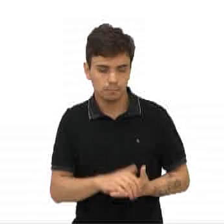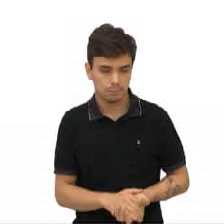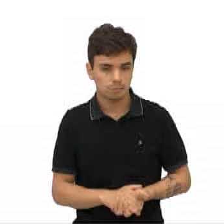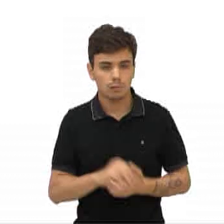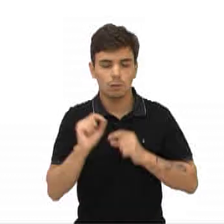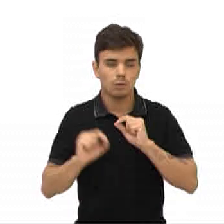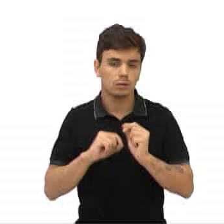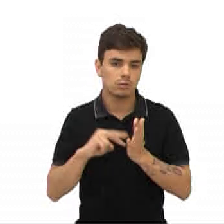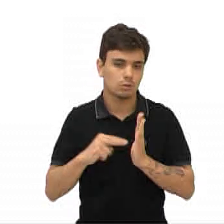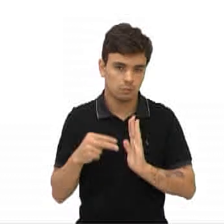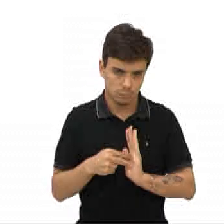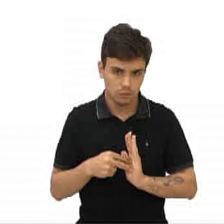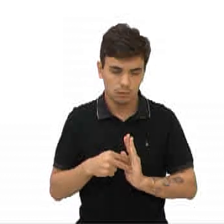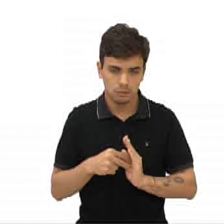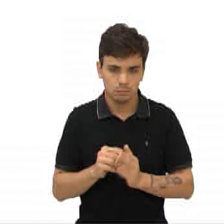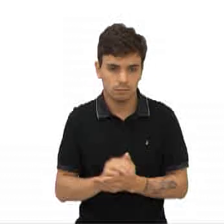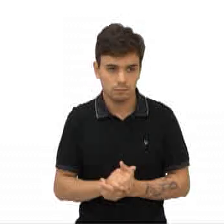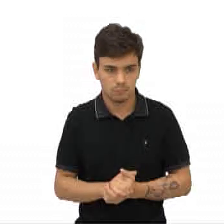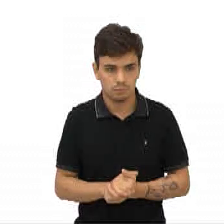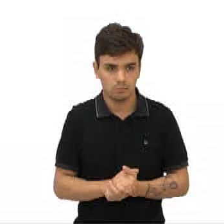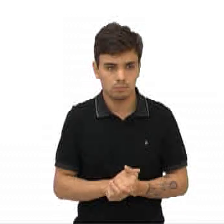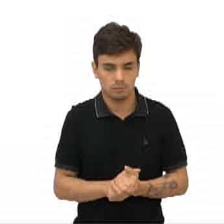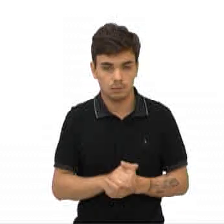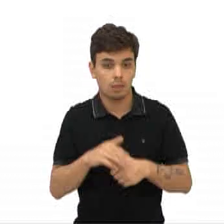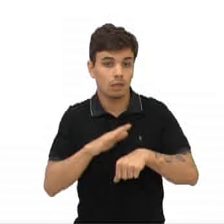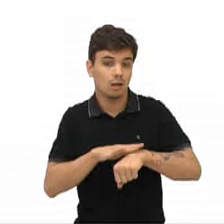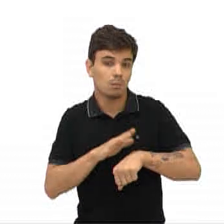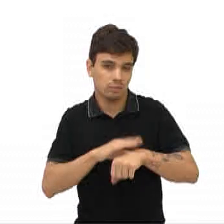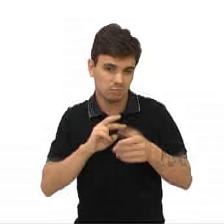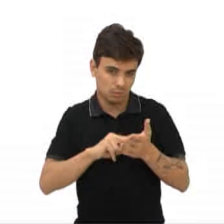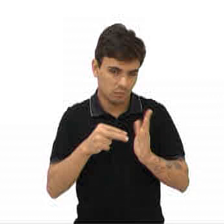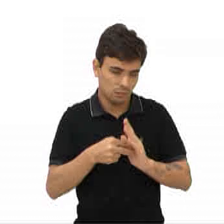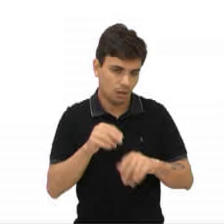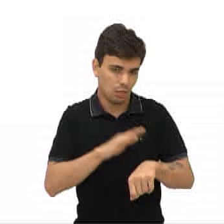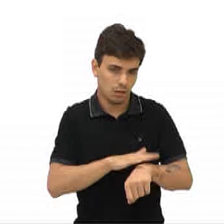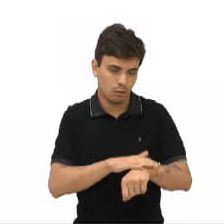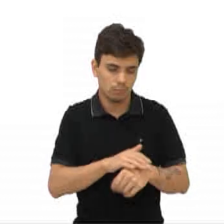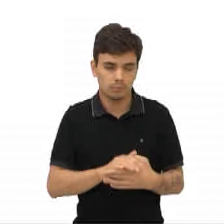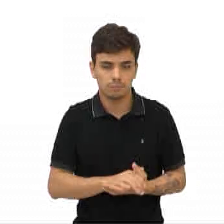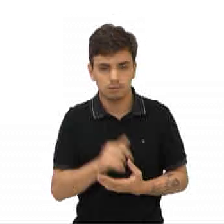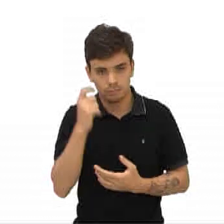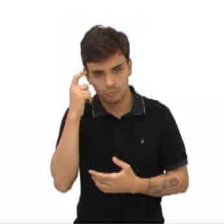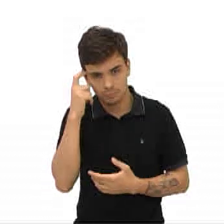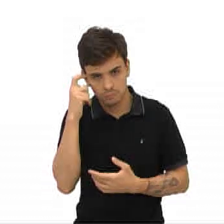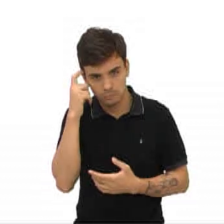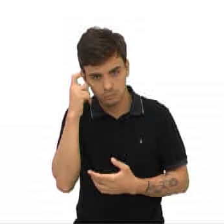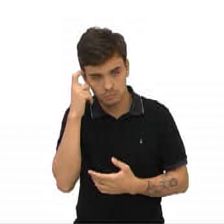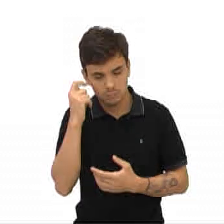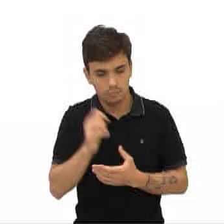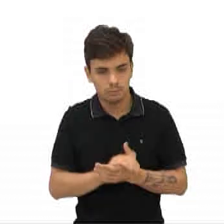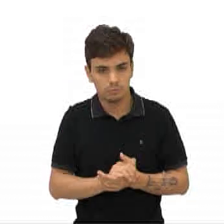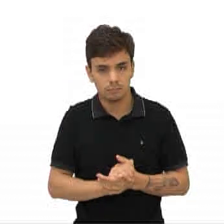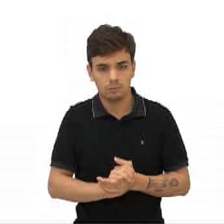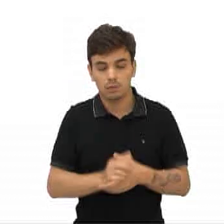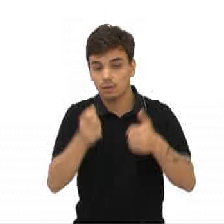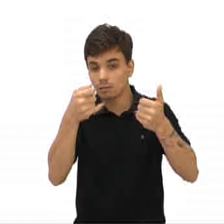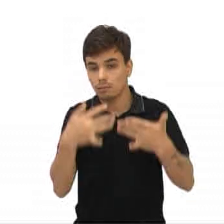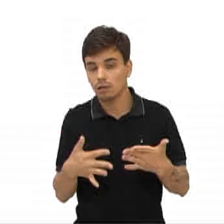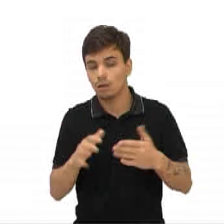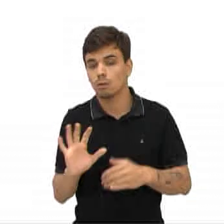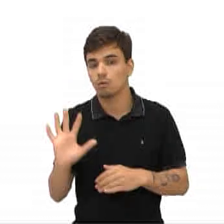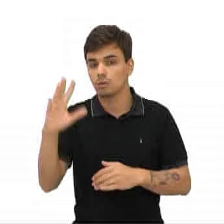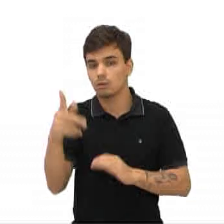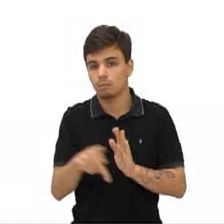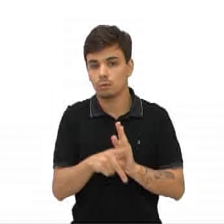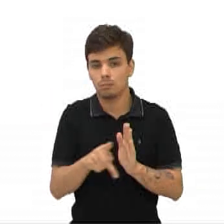Que significa nada mais, nada menos que tempo, tá? O relato de acontecimentos na sua ordem